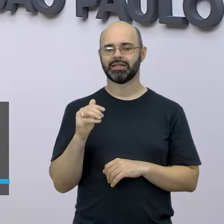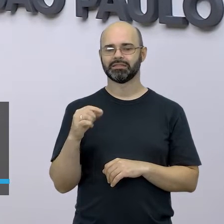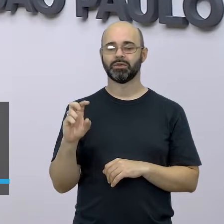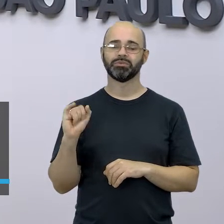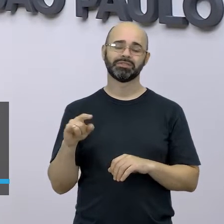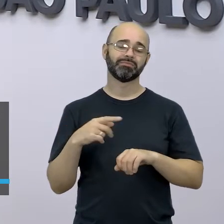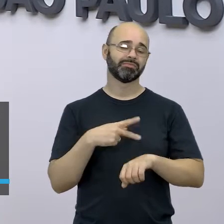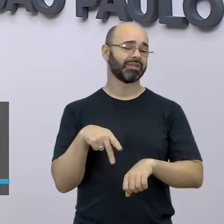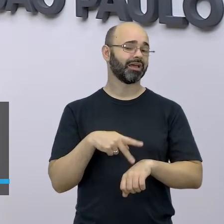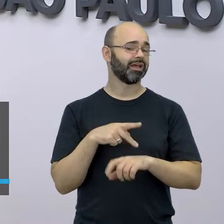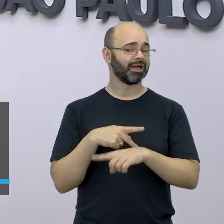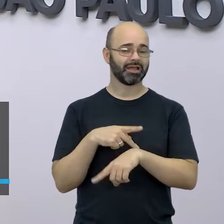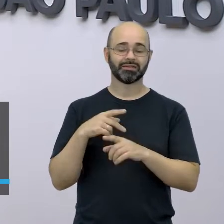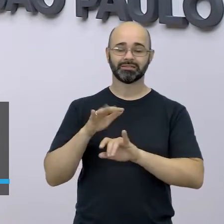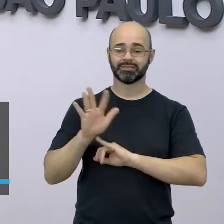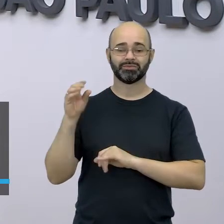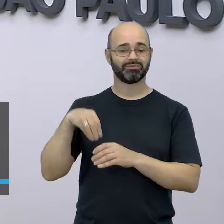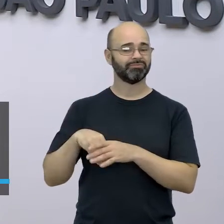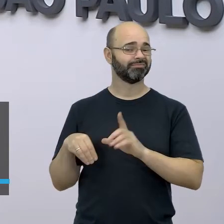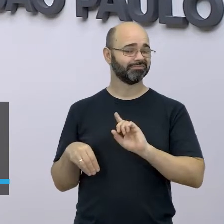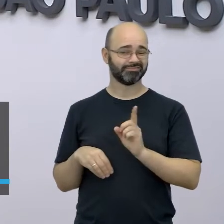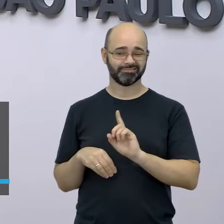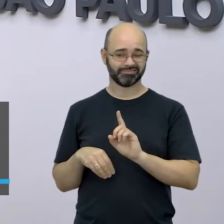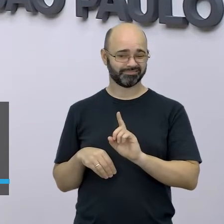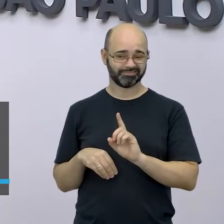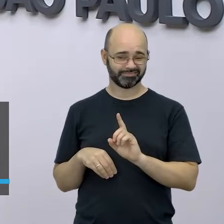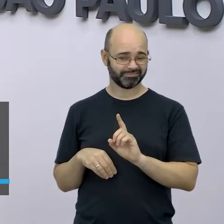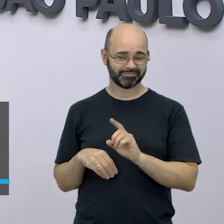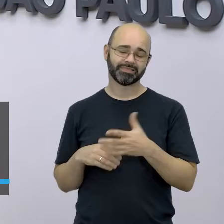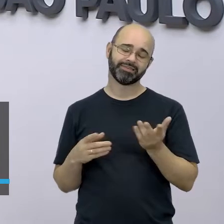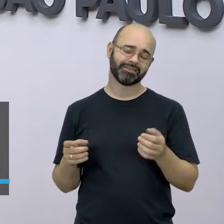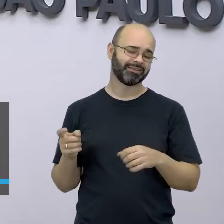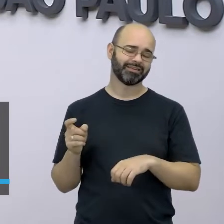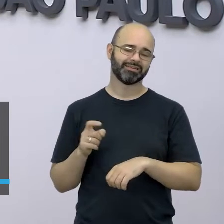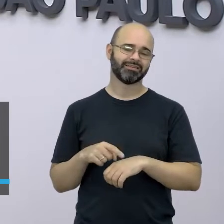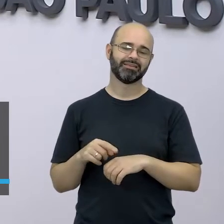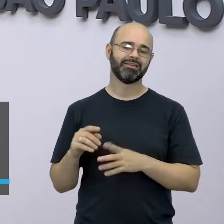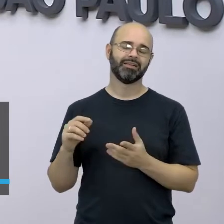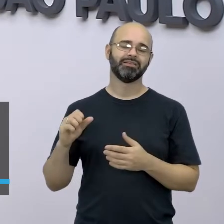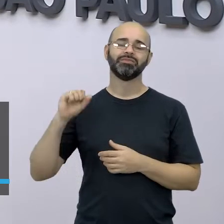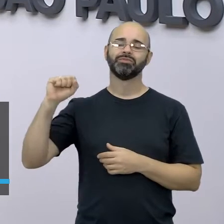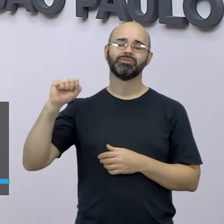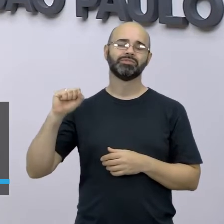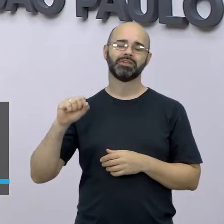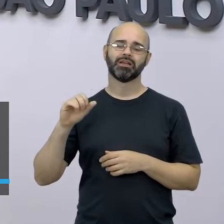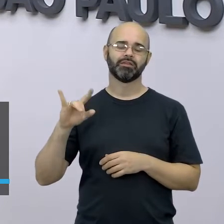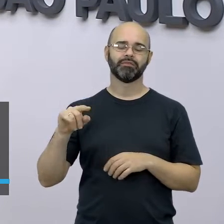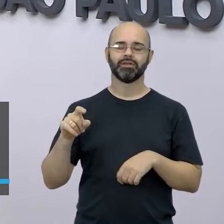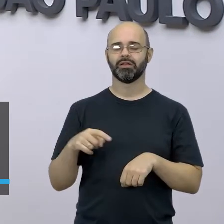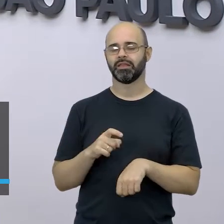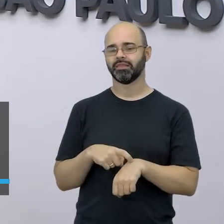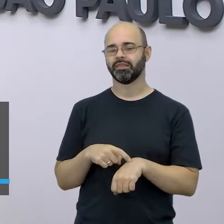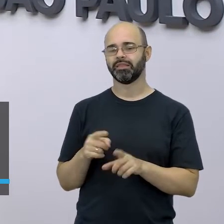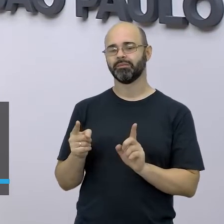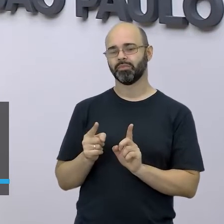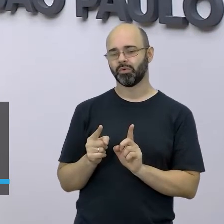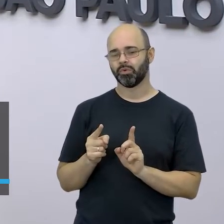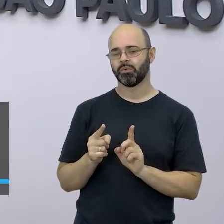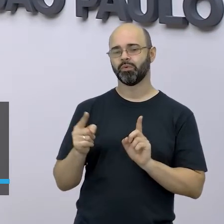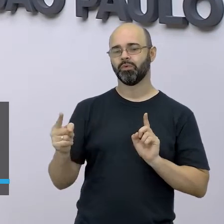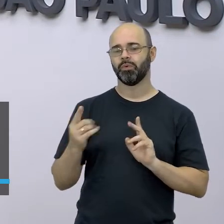não teria sucesso a curto, médio ou longo prazo, né? Então, a industrialização